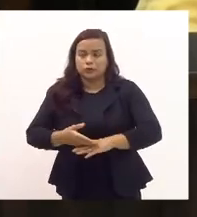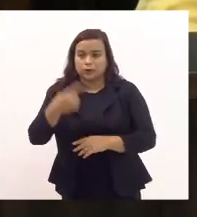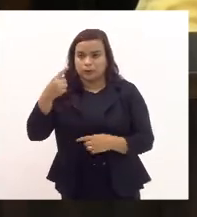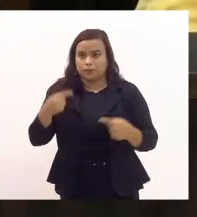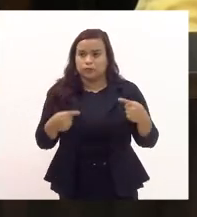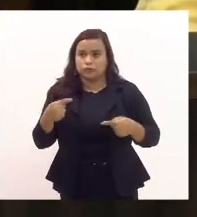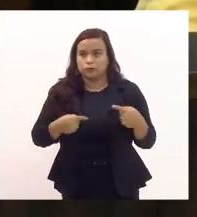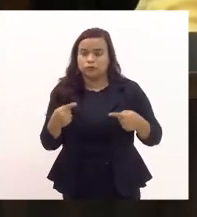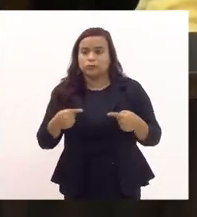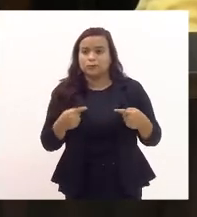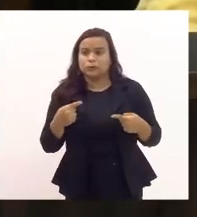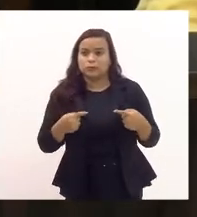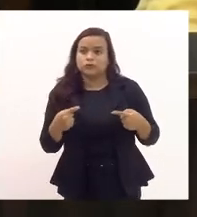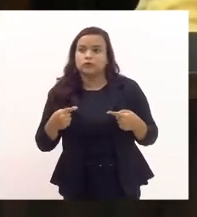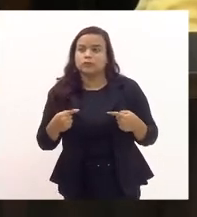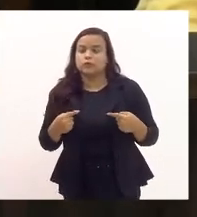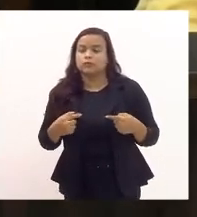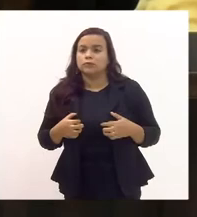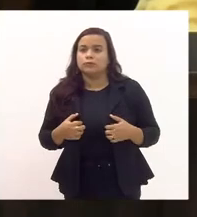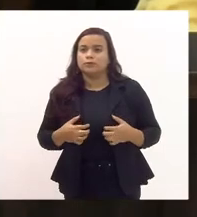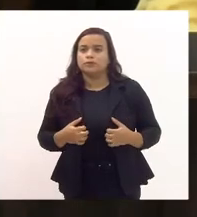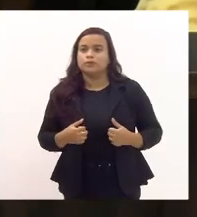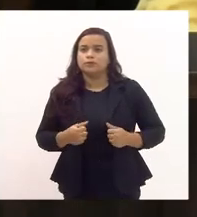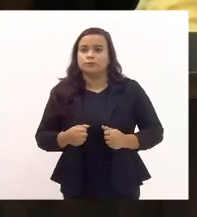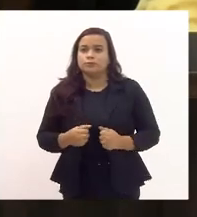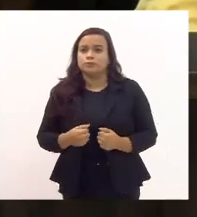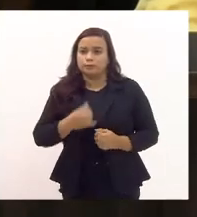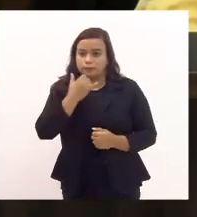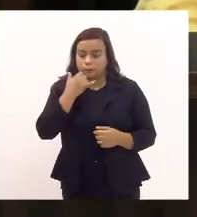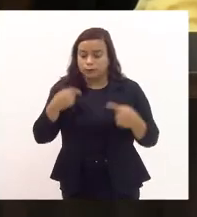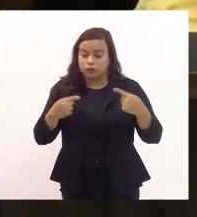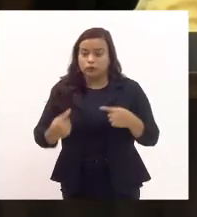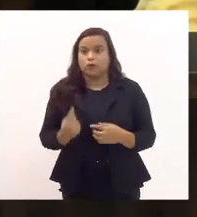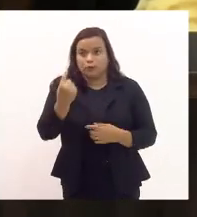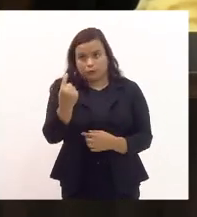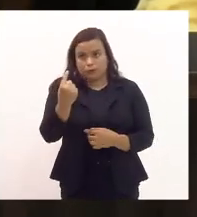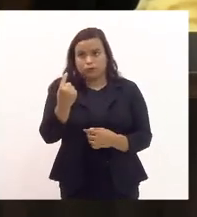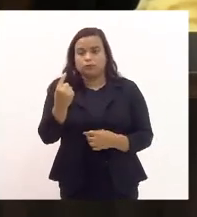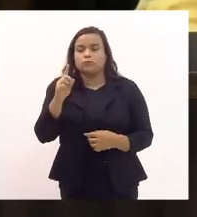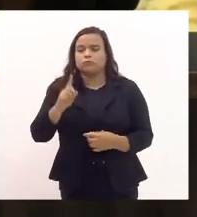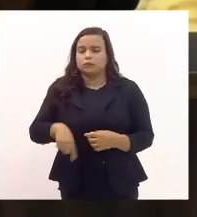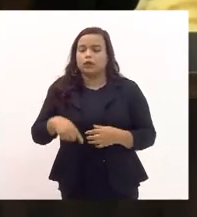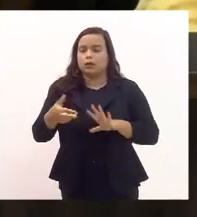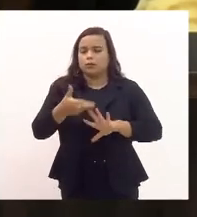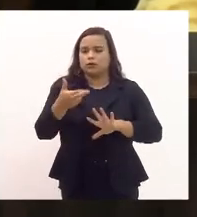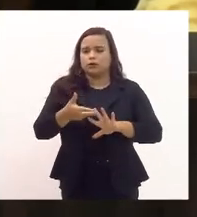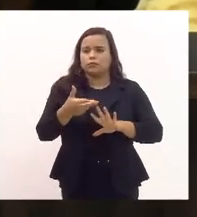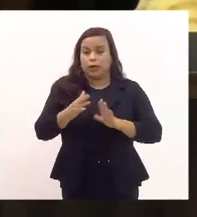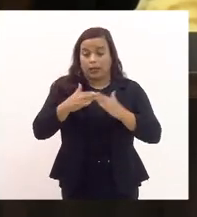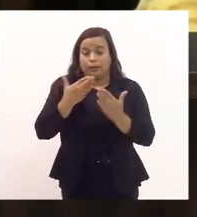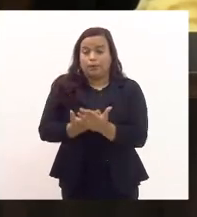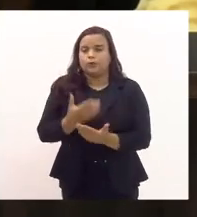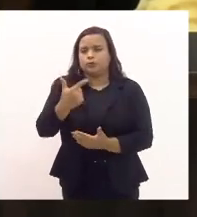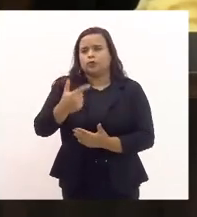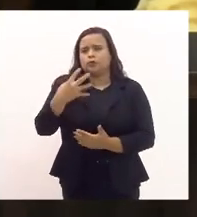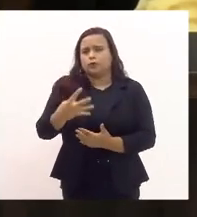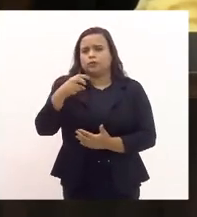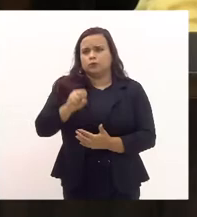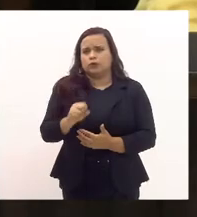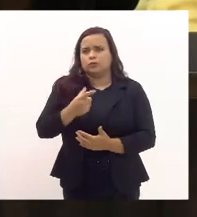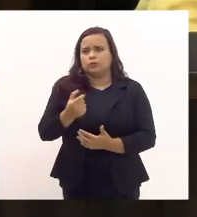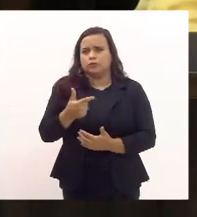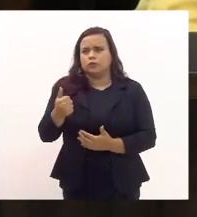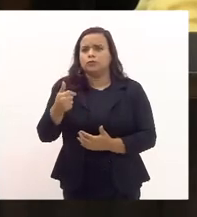primeira discussão o perdão em discussão única requerimento 24 e 22 de altura da comissão especial